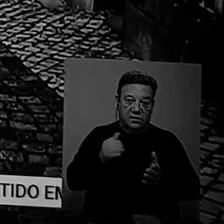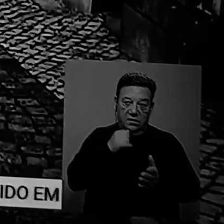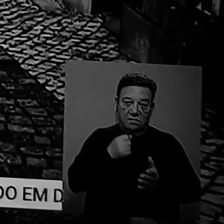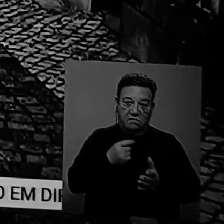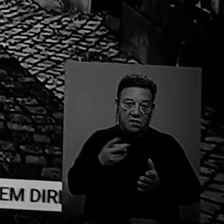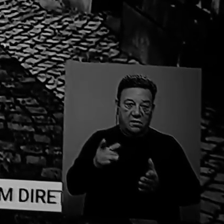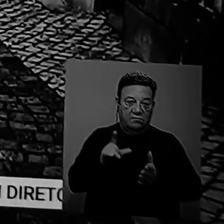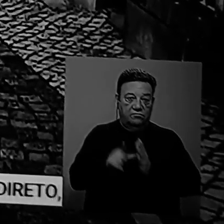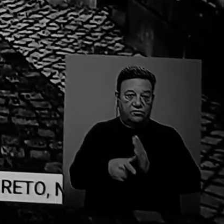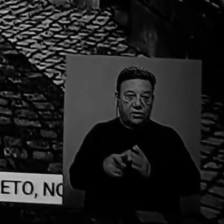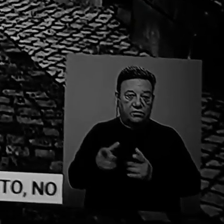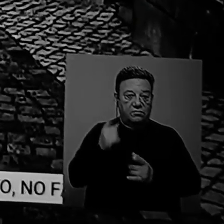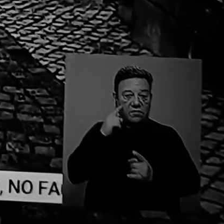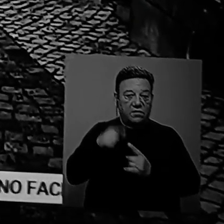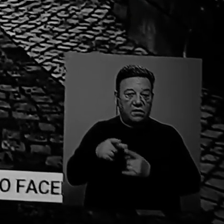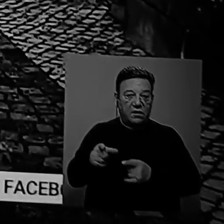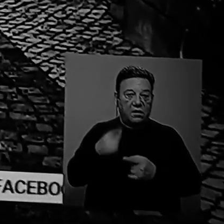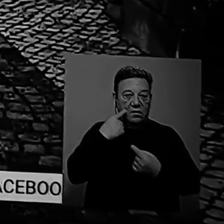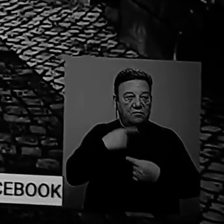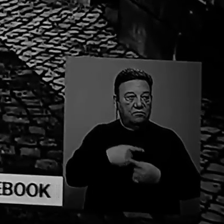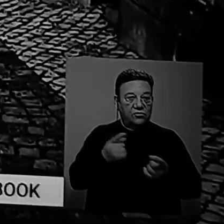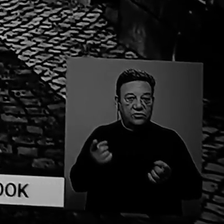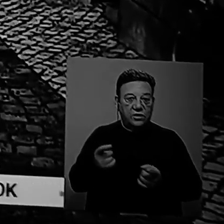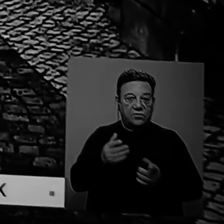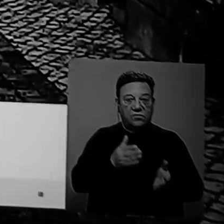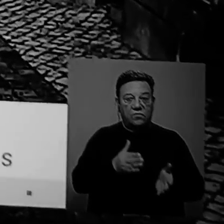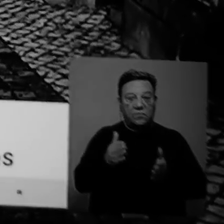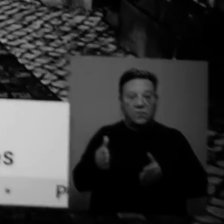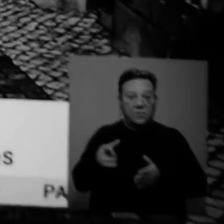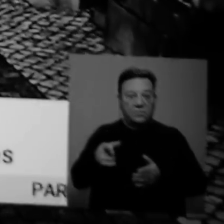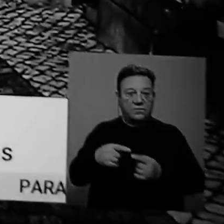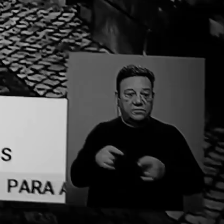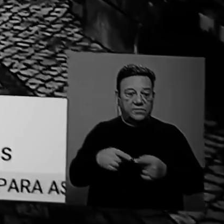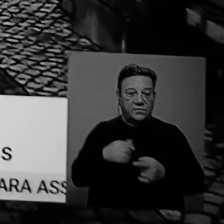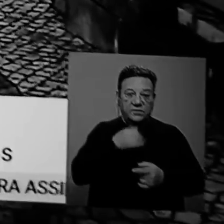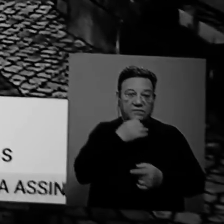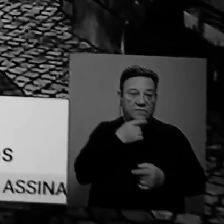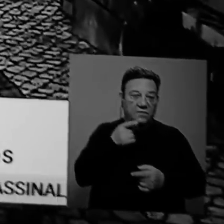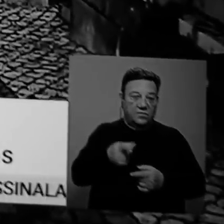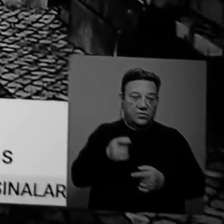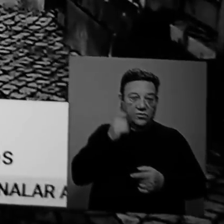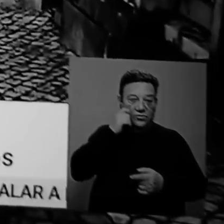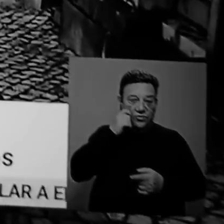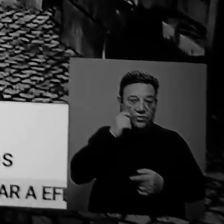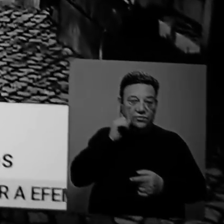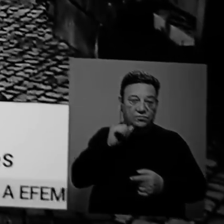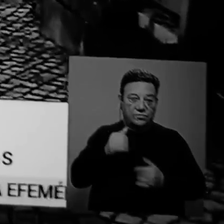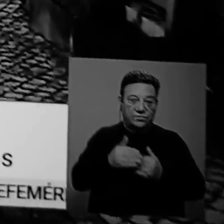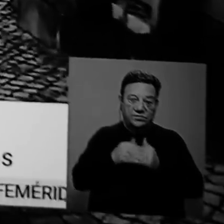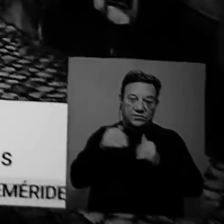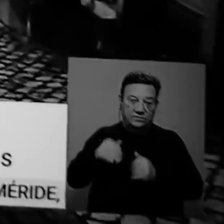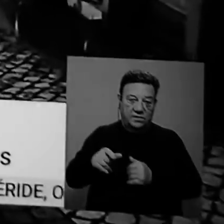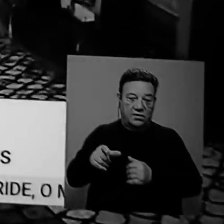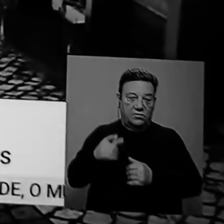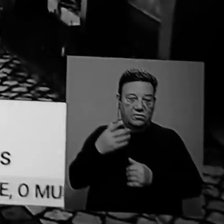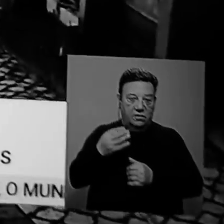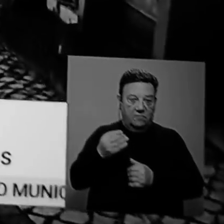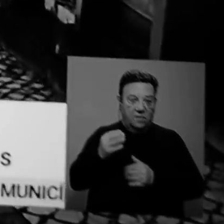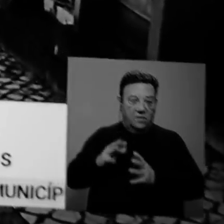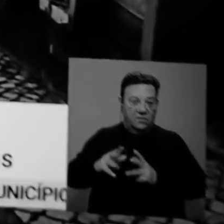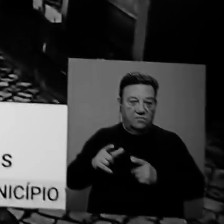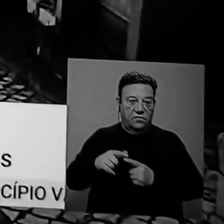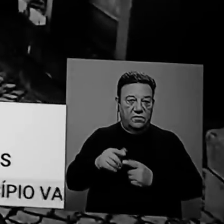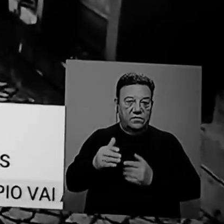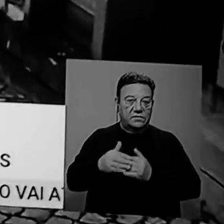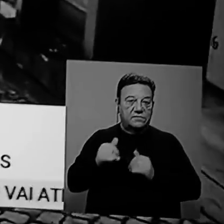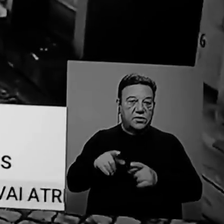mais projetos dedicados a mostrar o outro lado destes espaços. Falamos de turismo cemiterial, que está bastante desenvolvido em